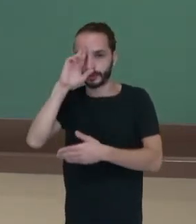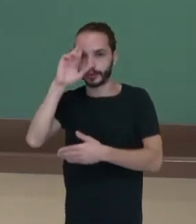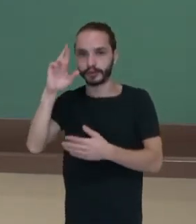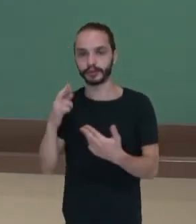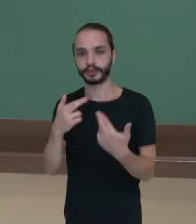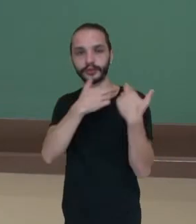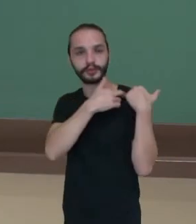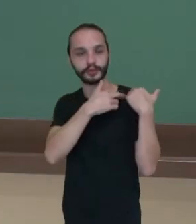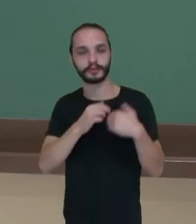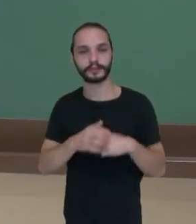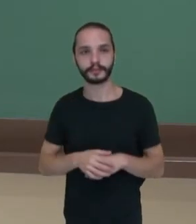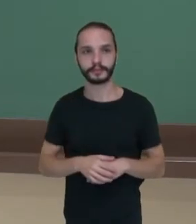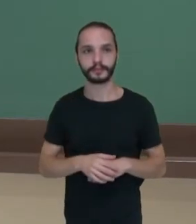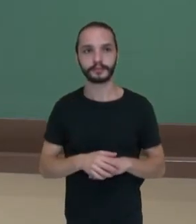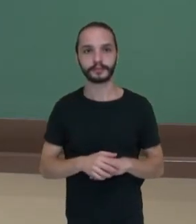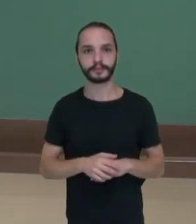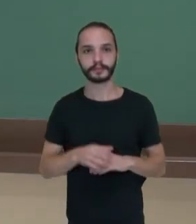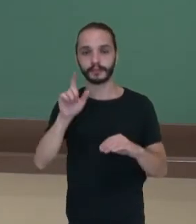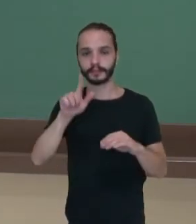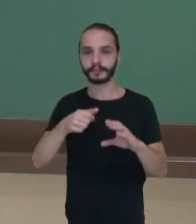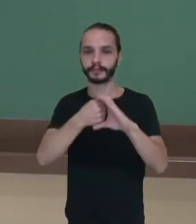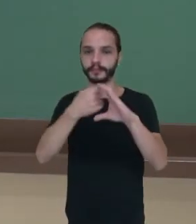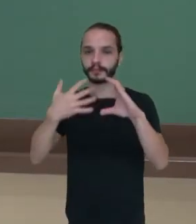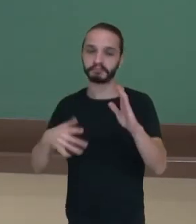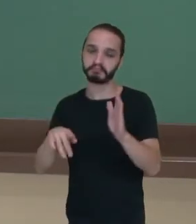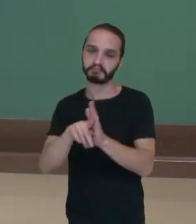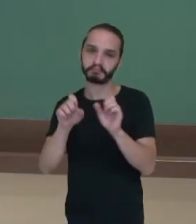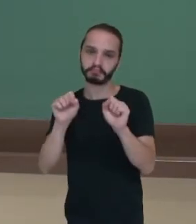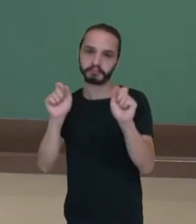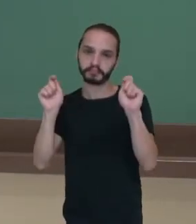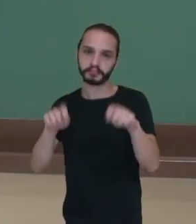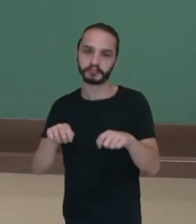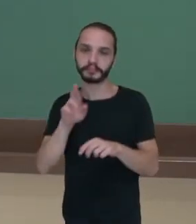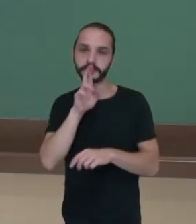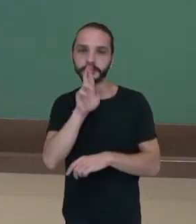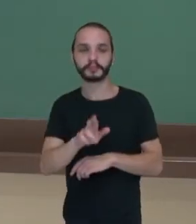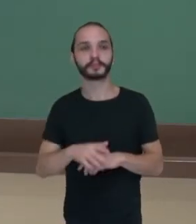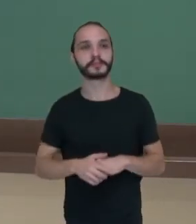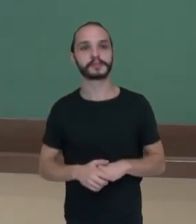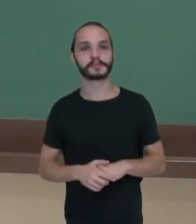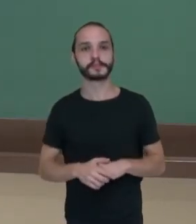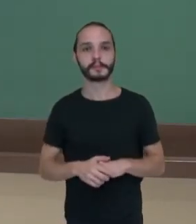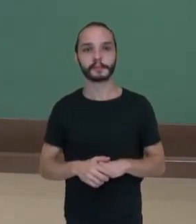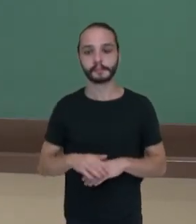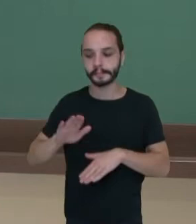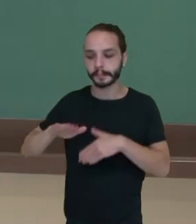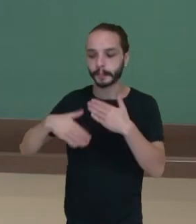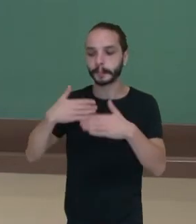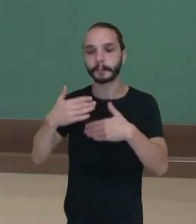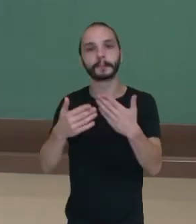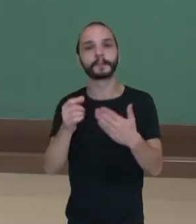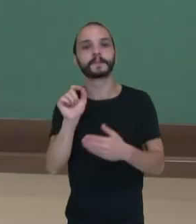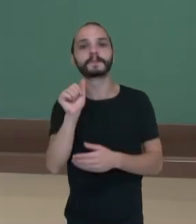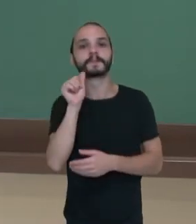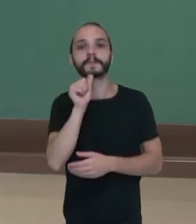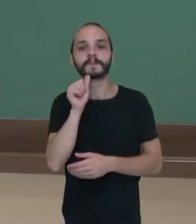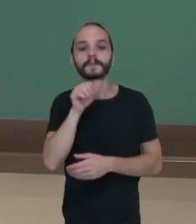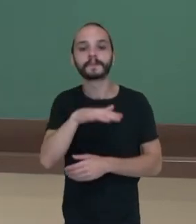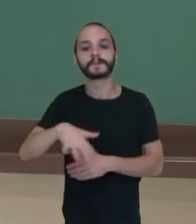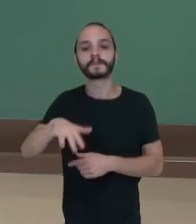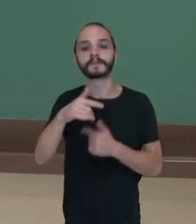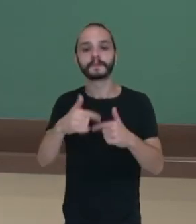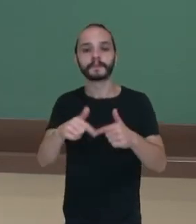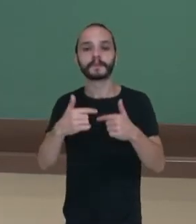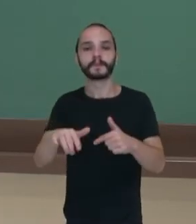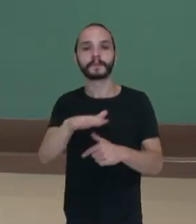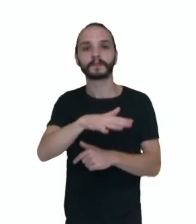ali que poderíamos relacionar da nossa resposta. E a evolução das mulheres no mercado de trabalho, o que a gente pode colocar